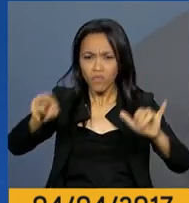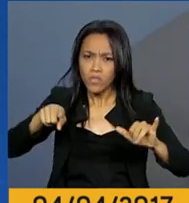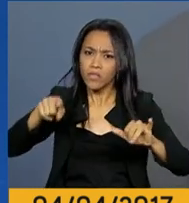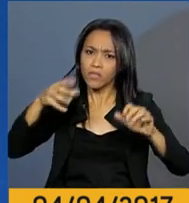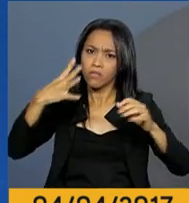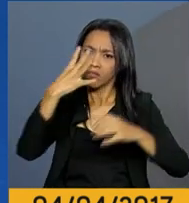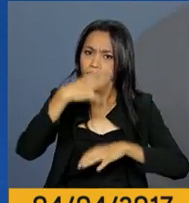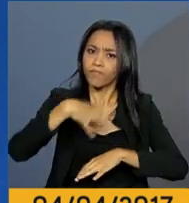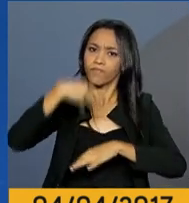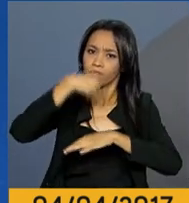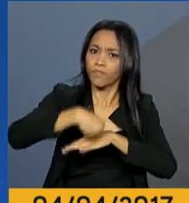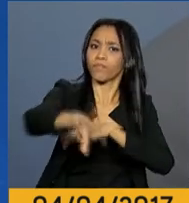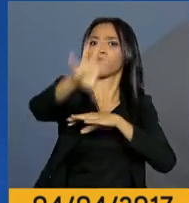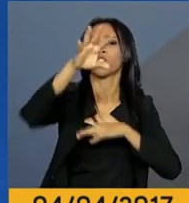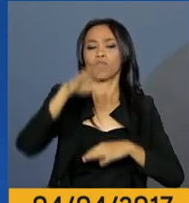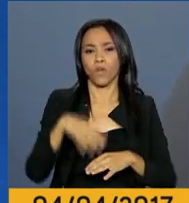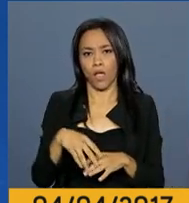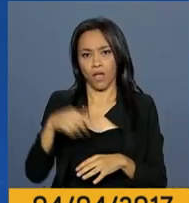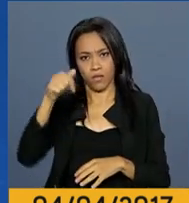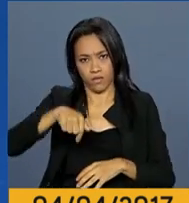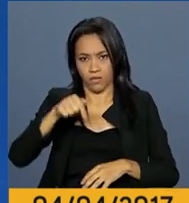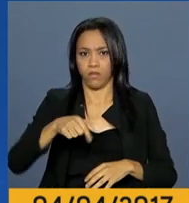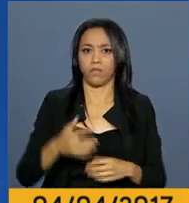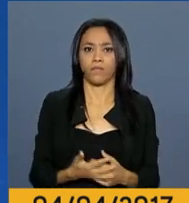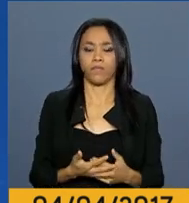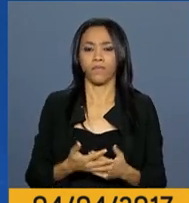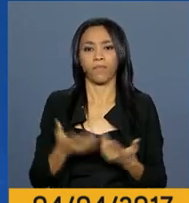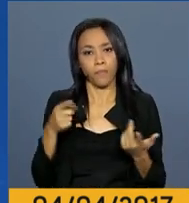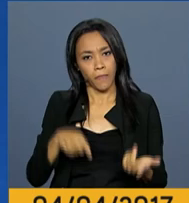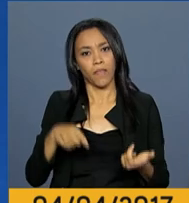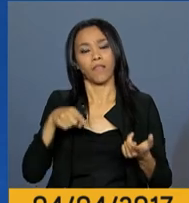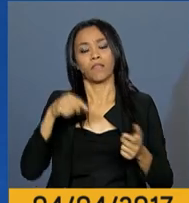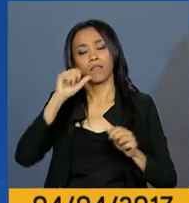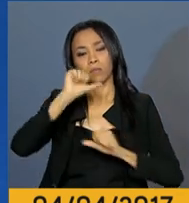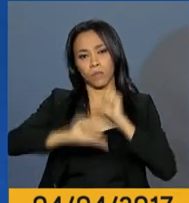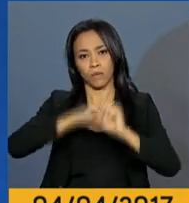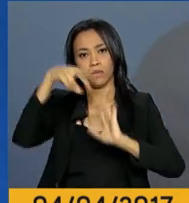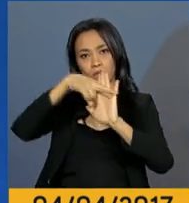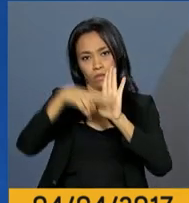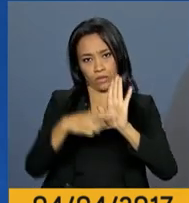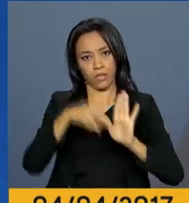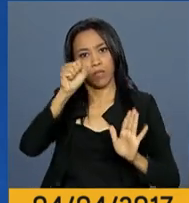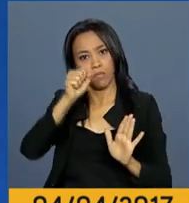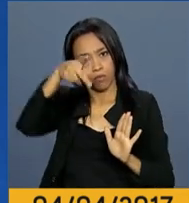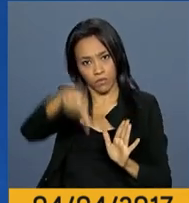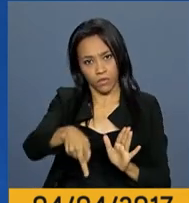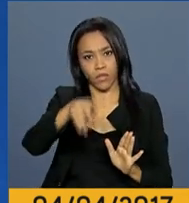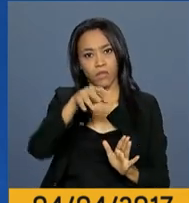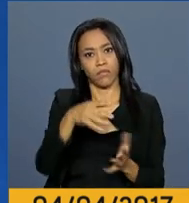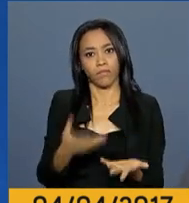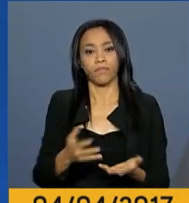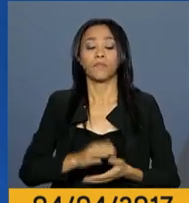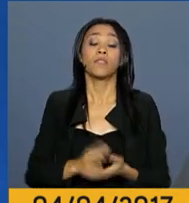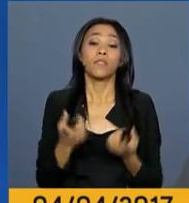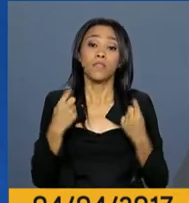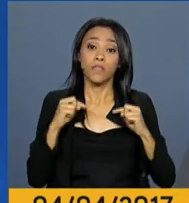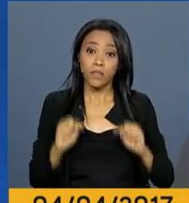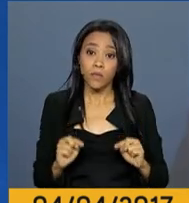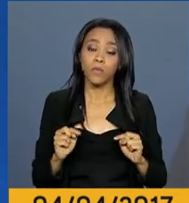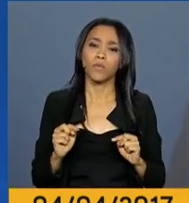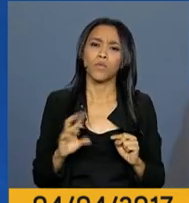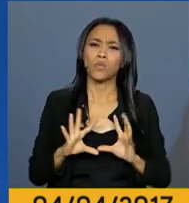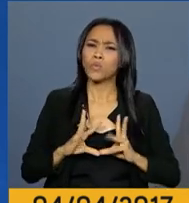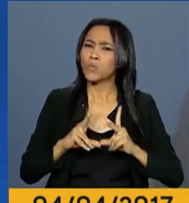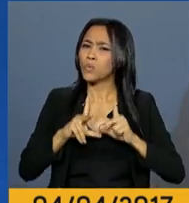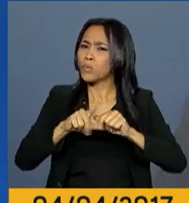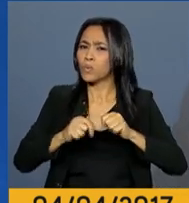da fundamentalidade, para usar o neologismo, dessa reforma previdenciária. Portanto, e tudo isso,